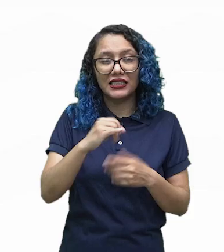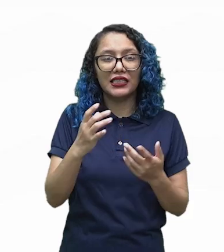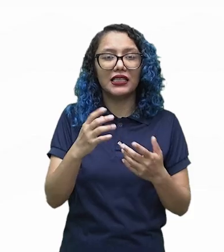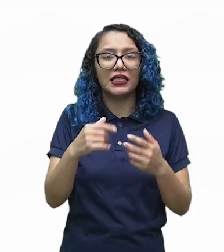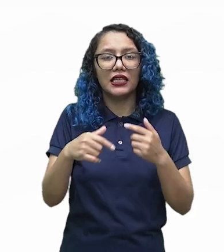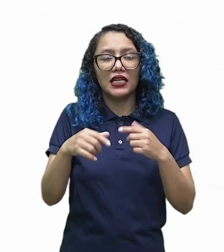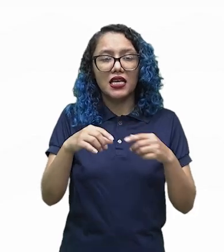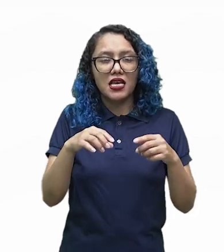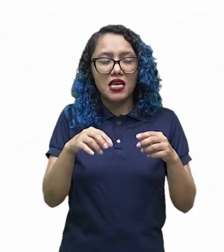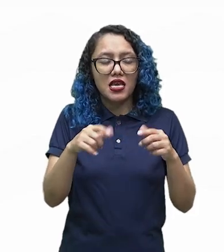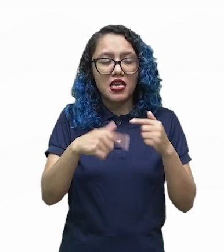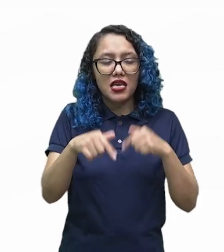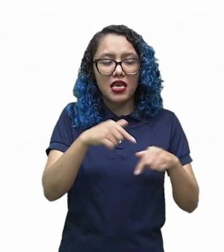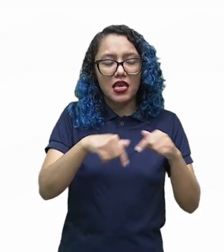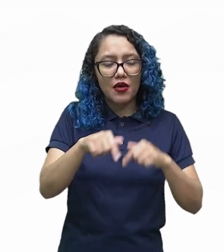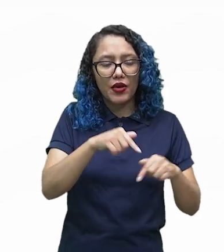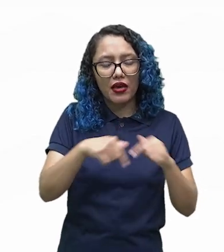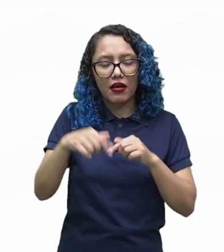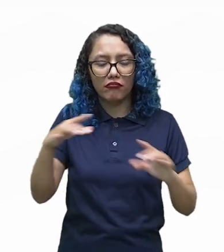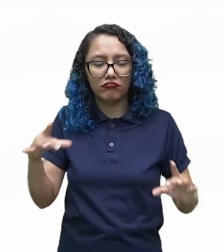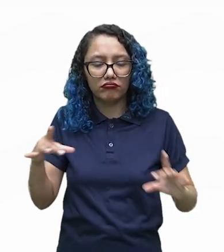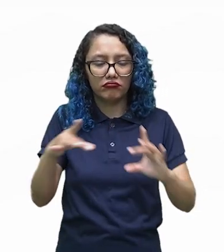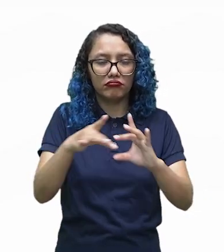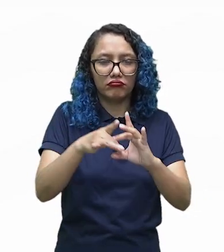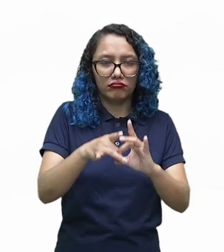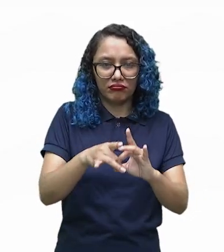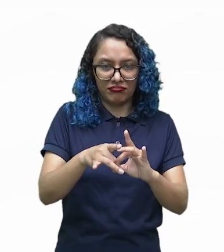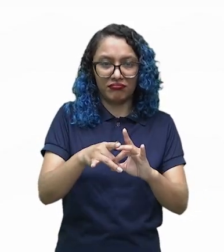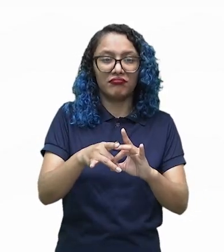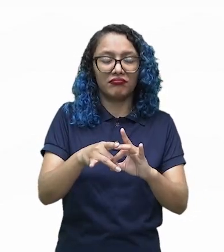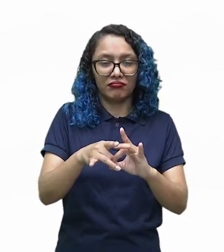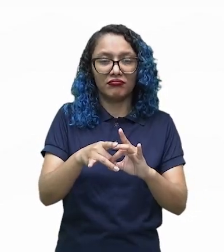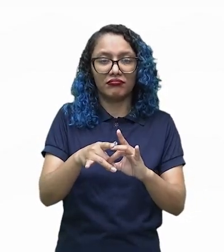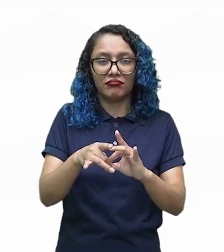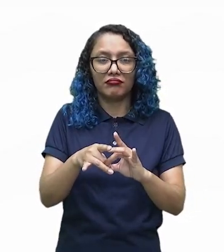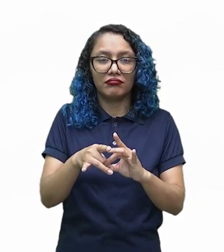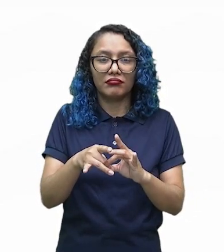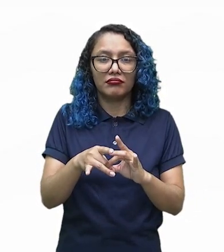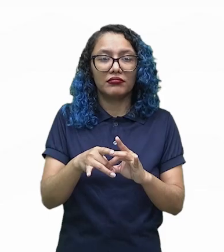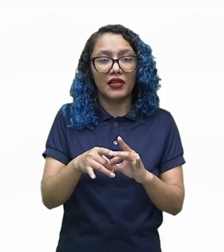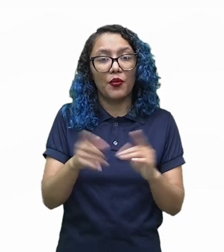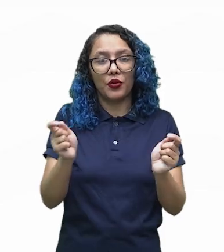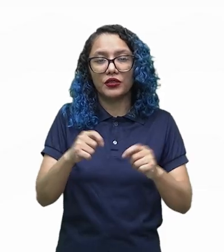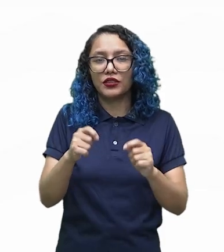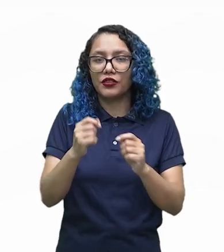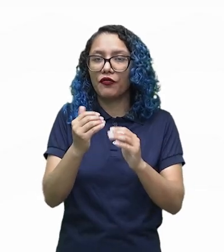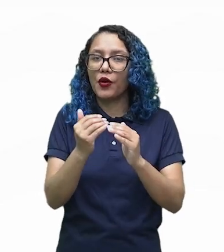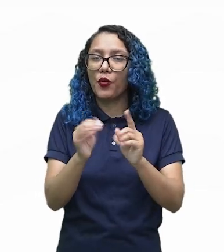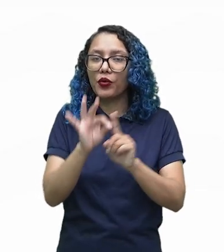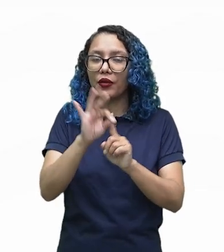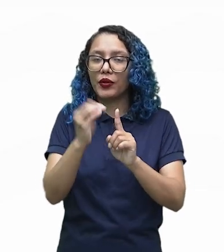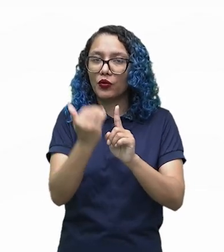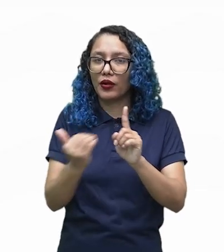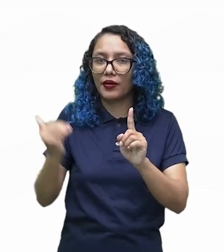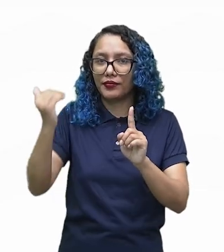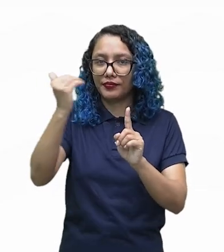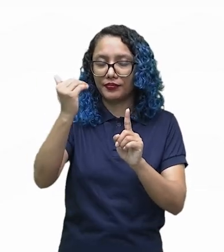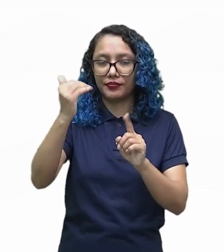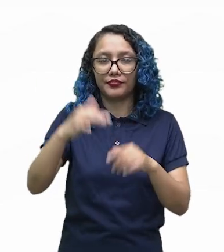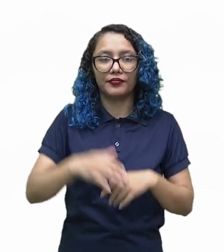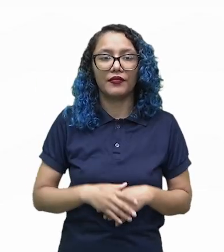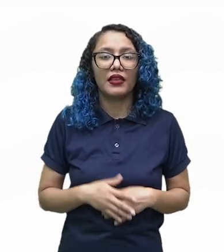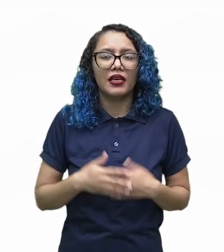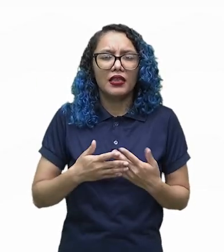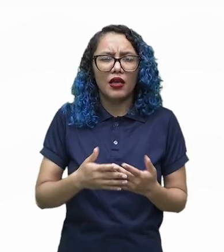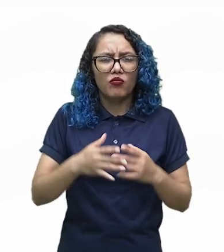químicas mais fortes tendem a ter pontos de fusão e ebulição mais altos, mais elevados. Então, o que seria uma